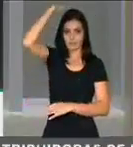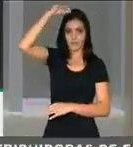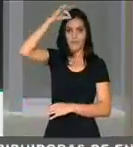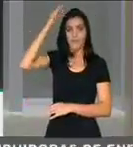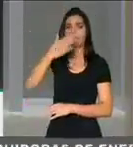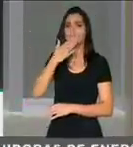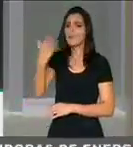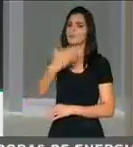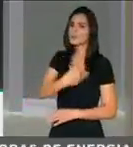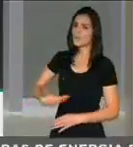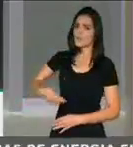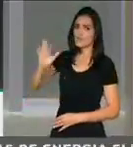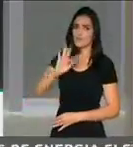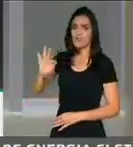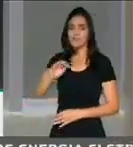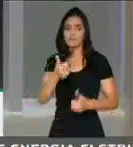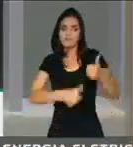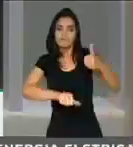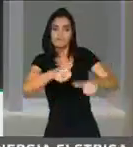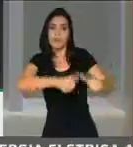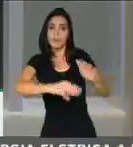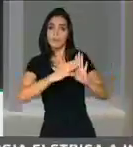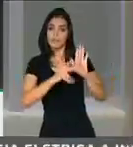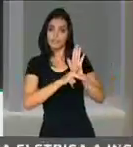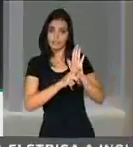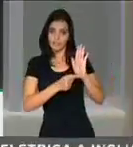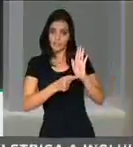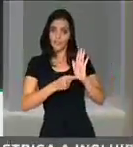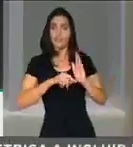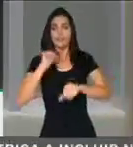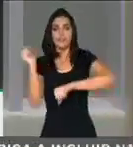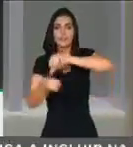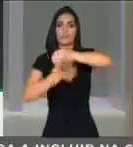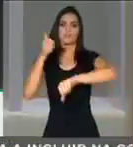reveja essa nova medida e refaça